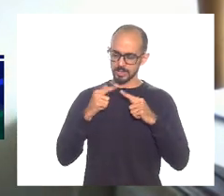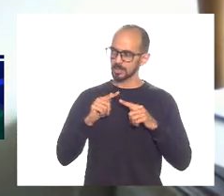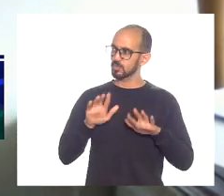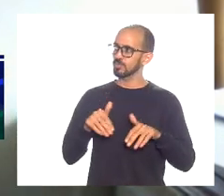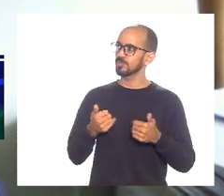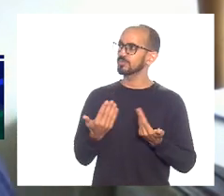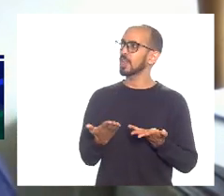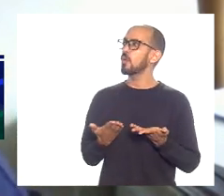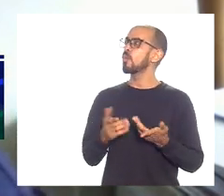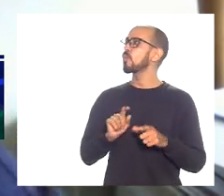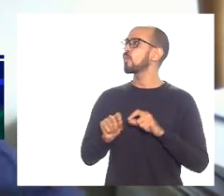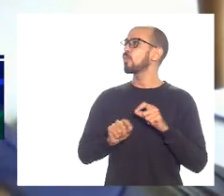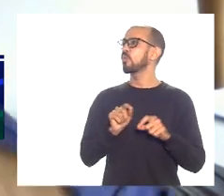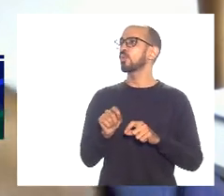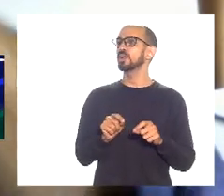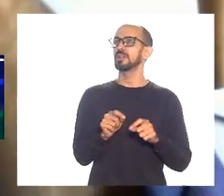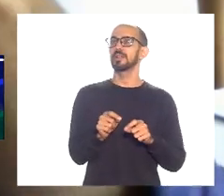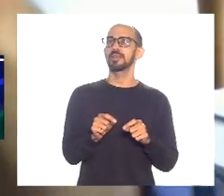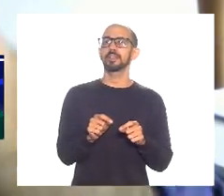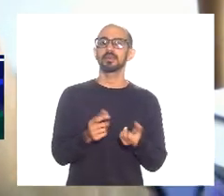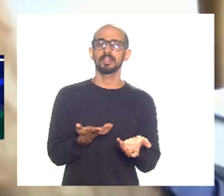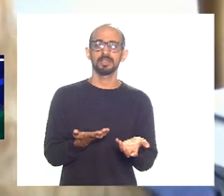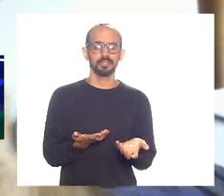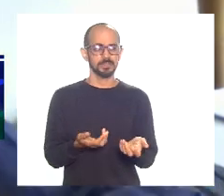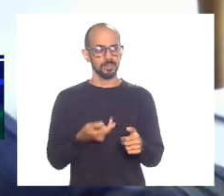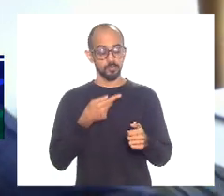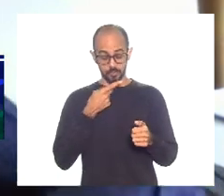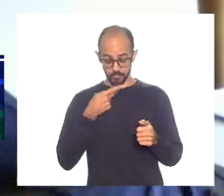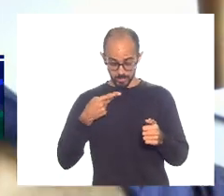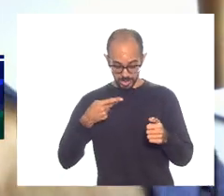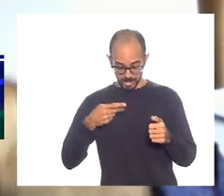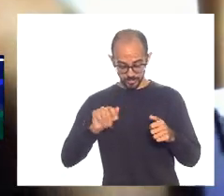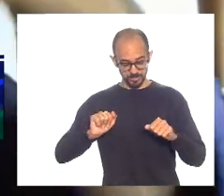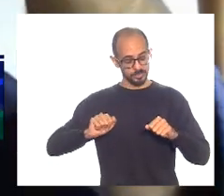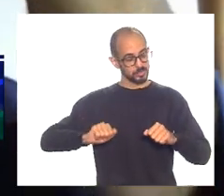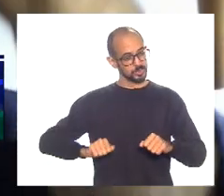Então, esse propalado êxito